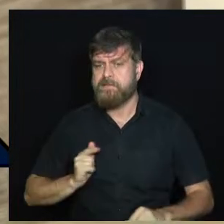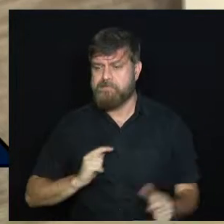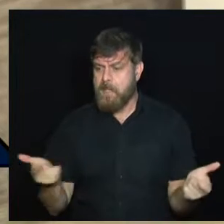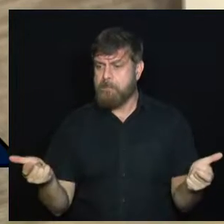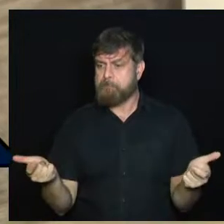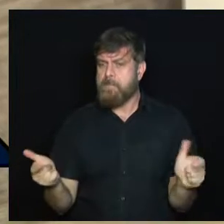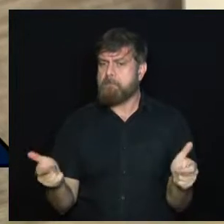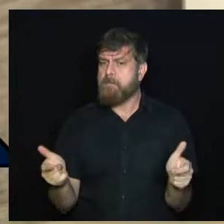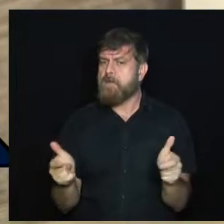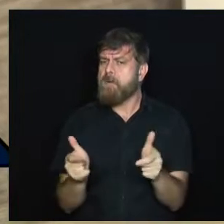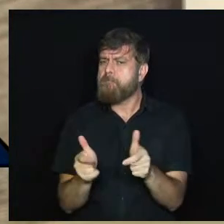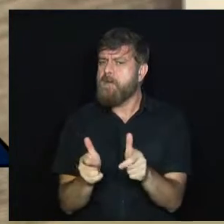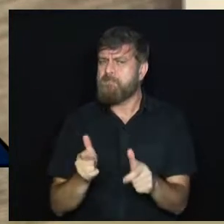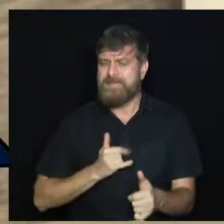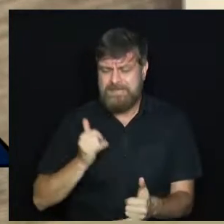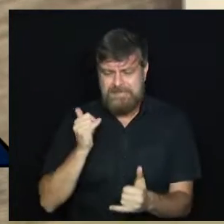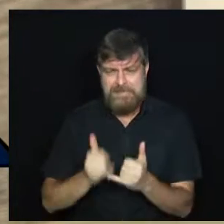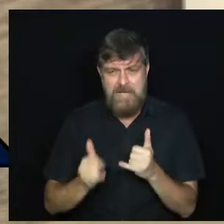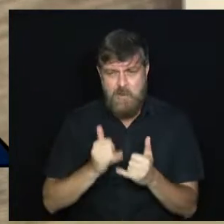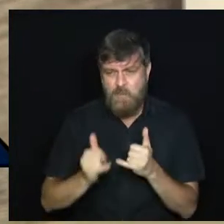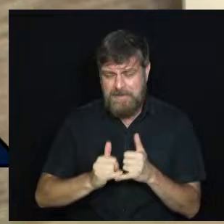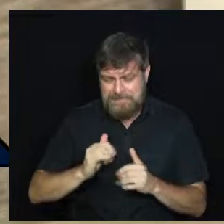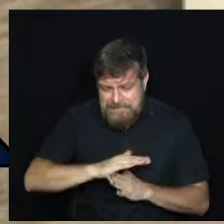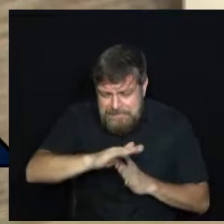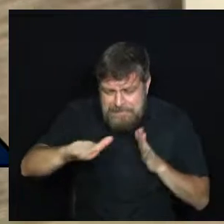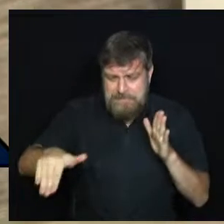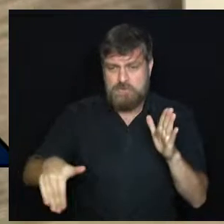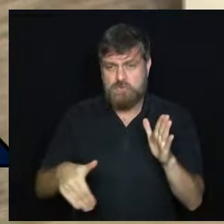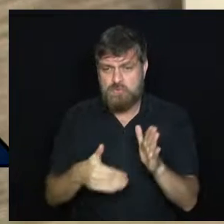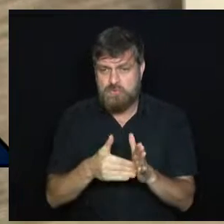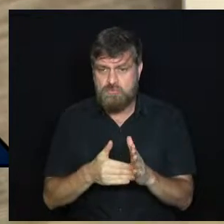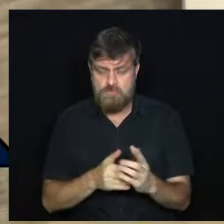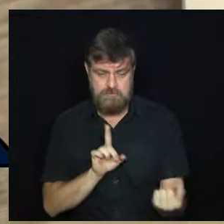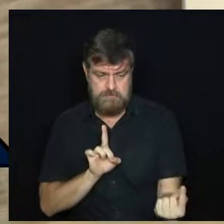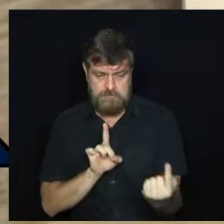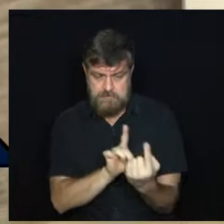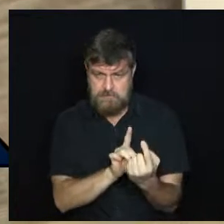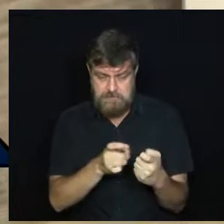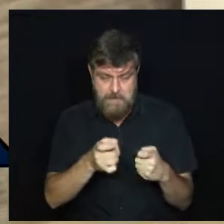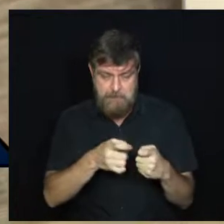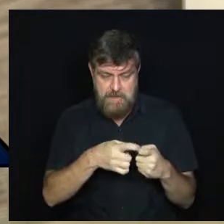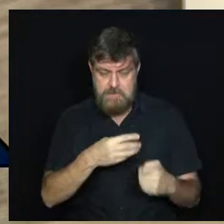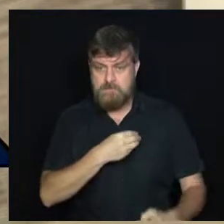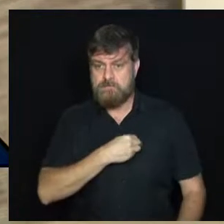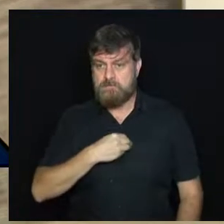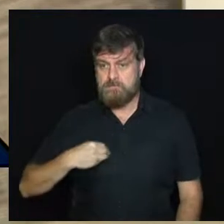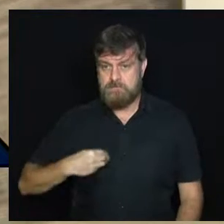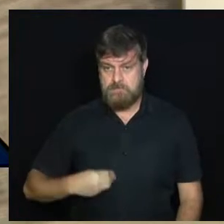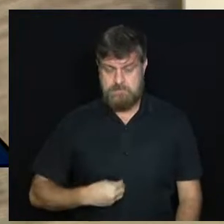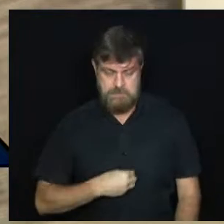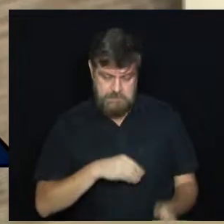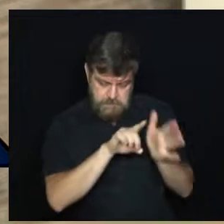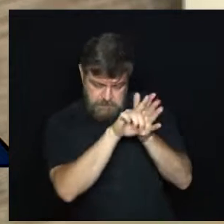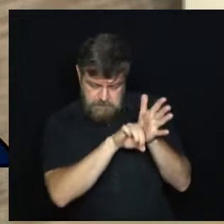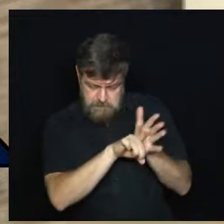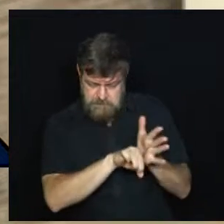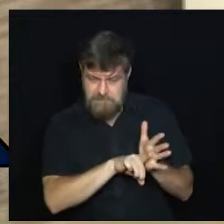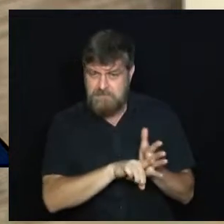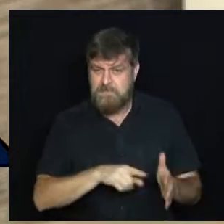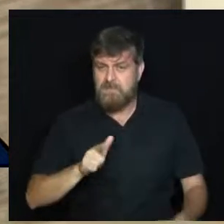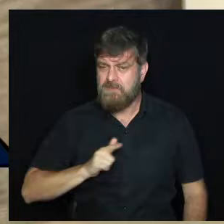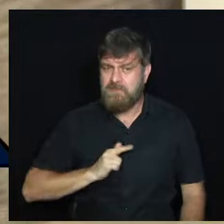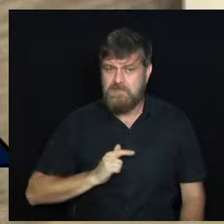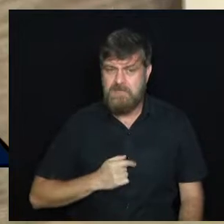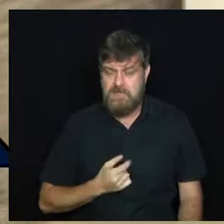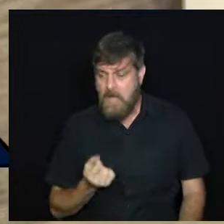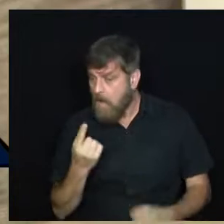redução quase que global na oferta de exames e procedimentos no Hospital Mário Gatti. Inclusive, alguns tipos de ofertas